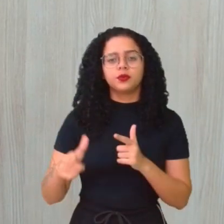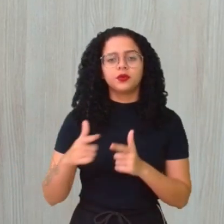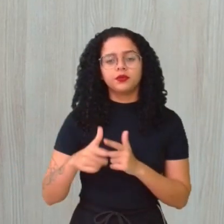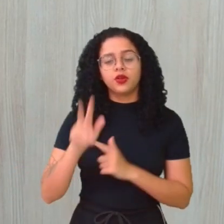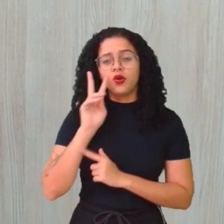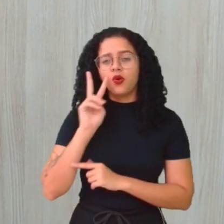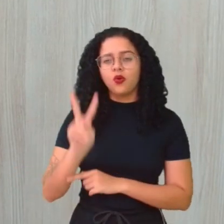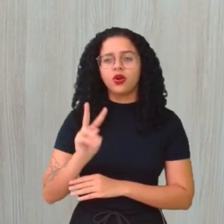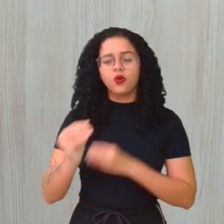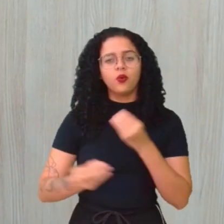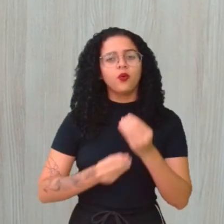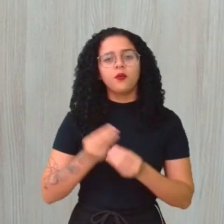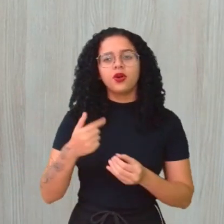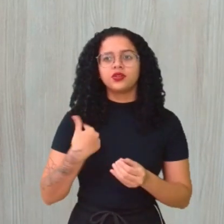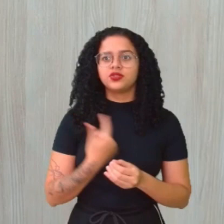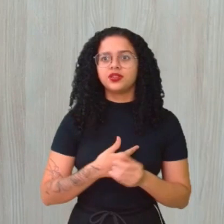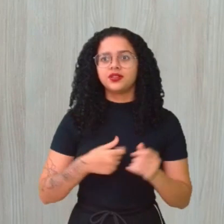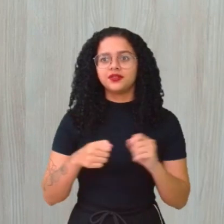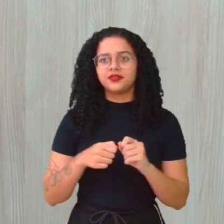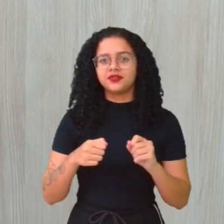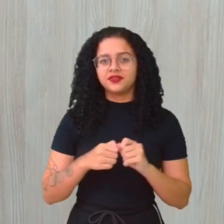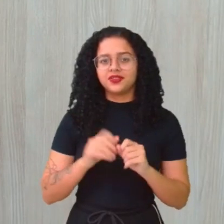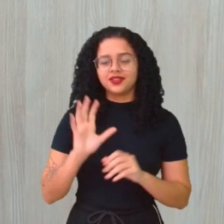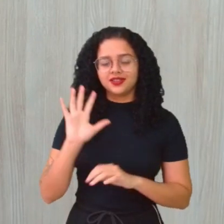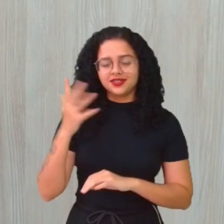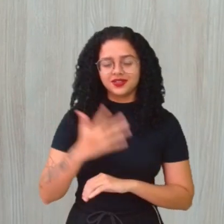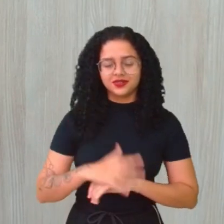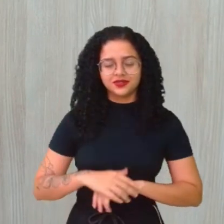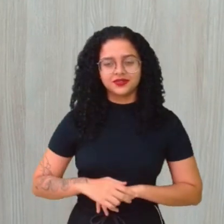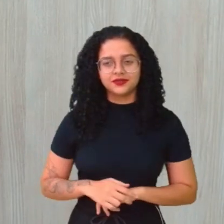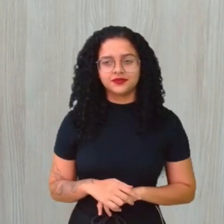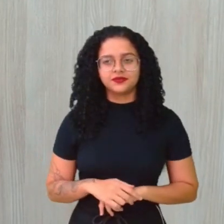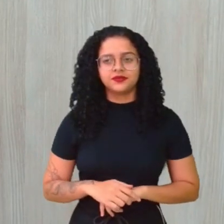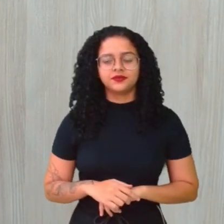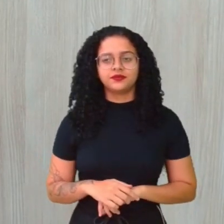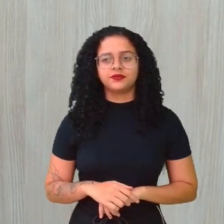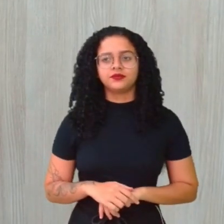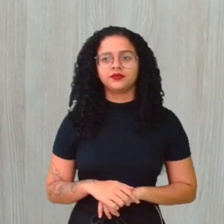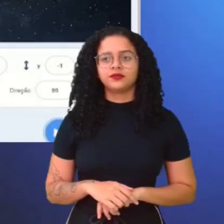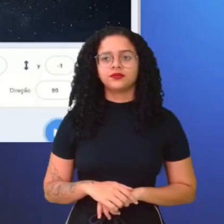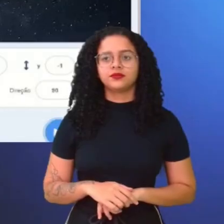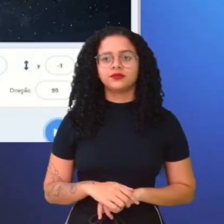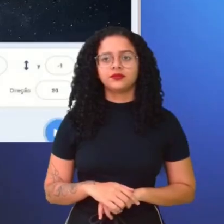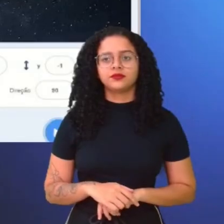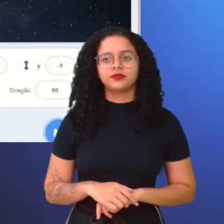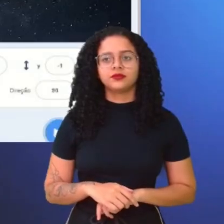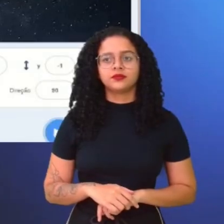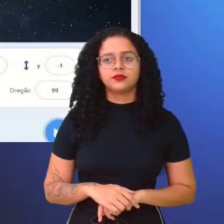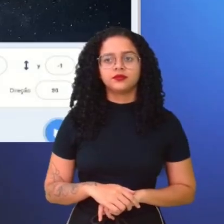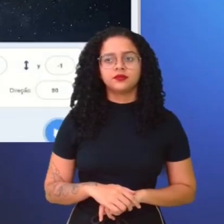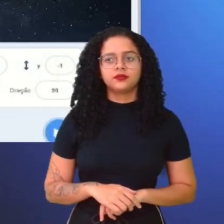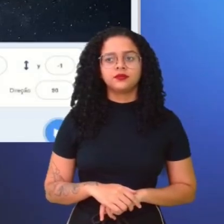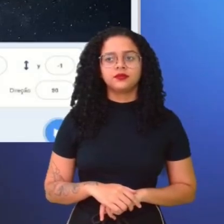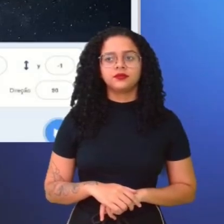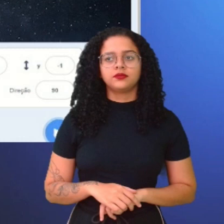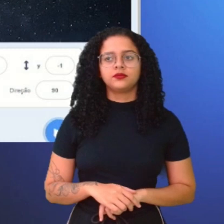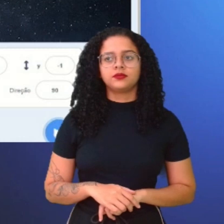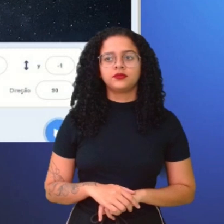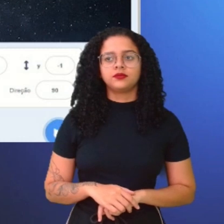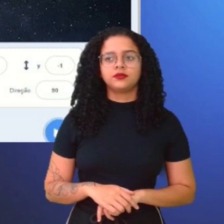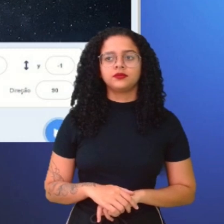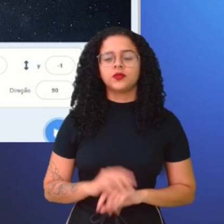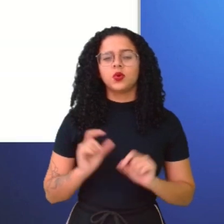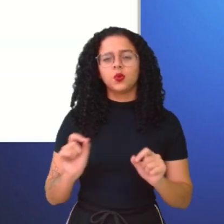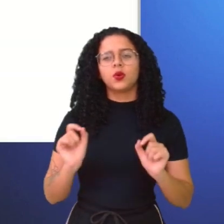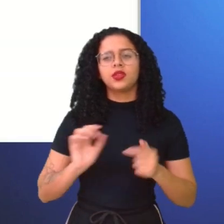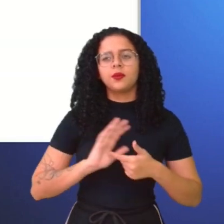Dá uma olhadinha como é que a gente fez a solução desse problema da bolinha. Então, olha aí na tela como é que a gente fez. Então, o que está